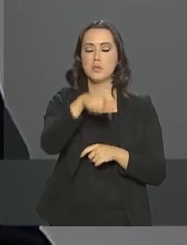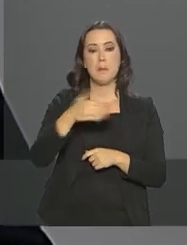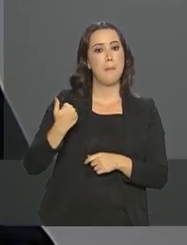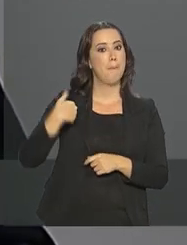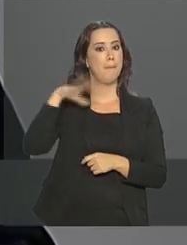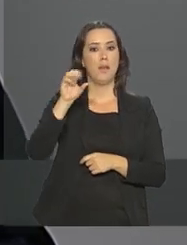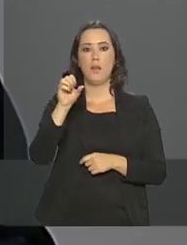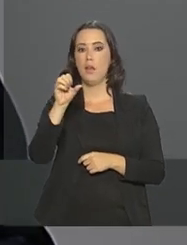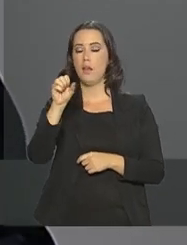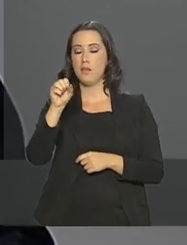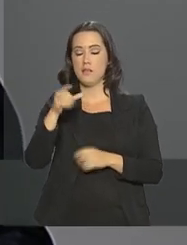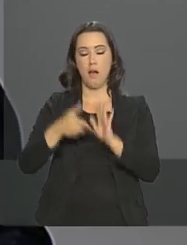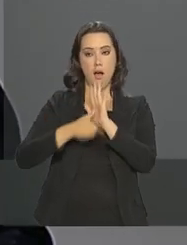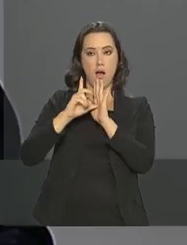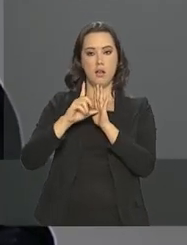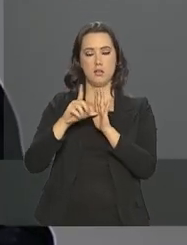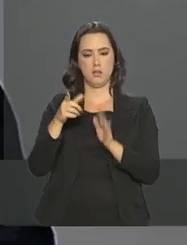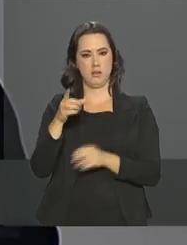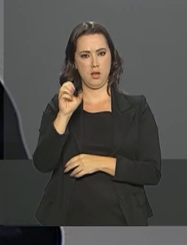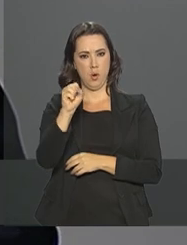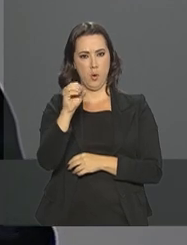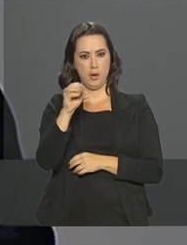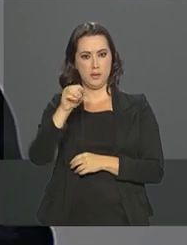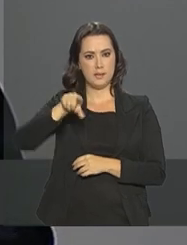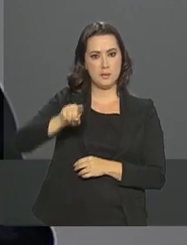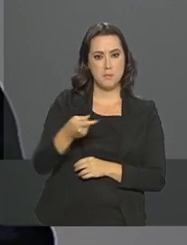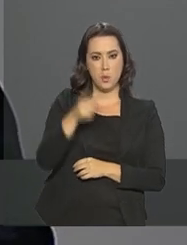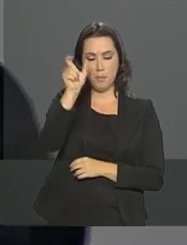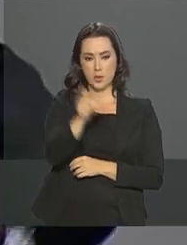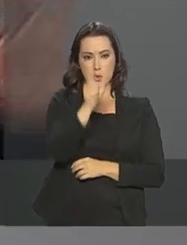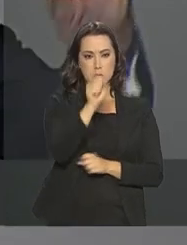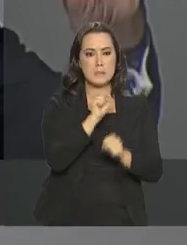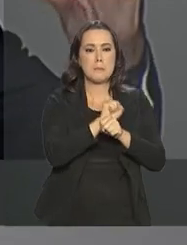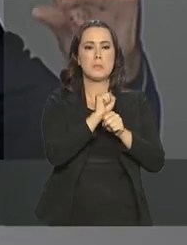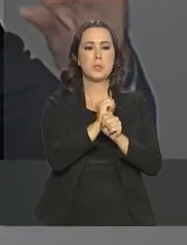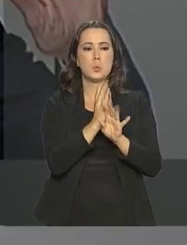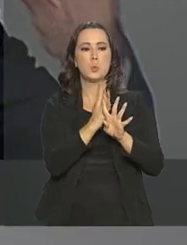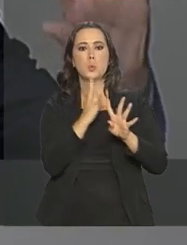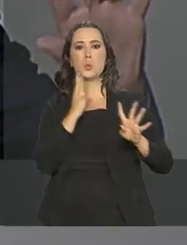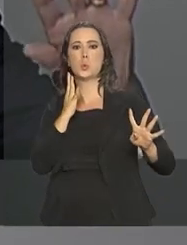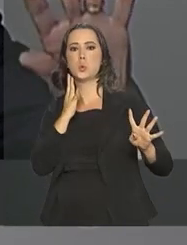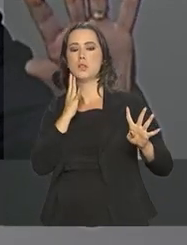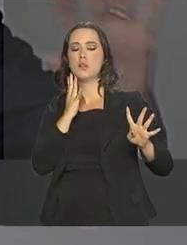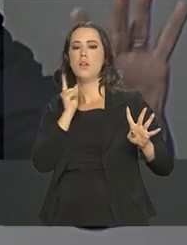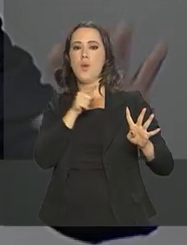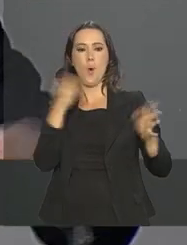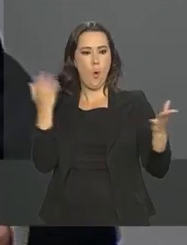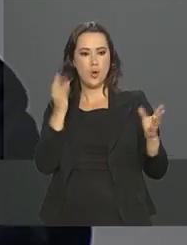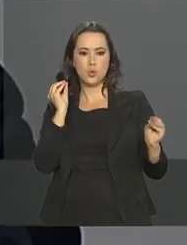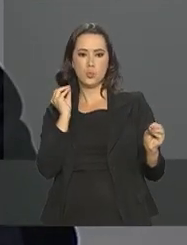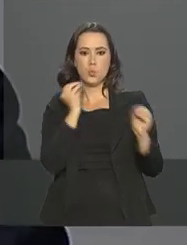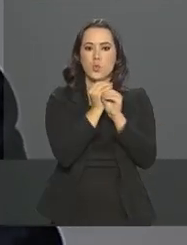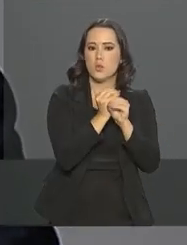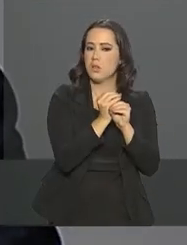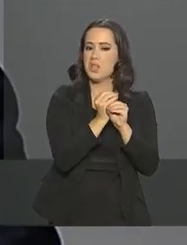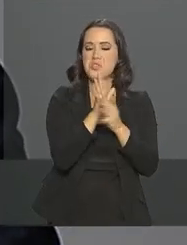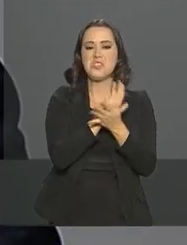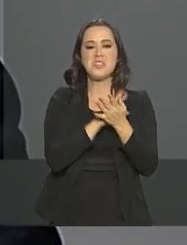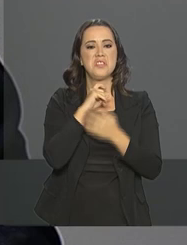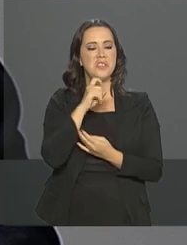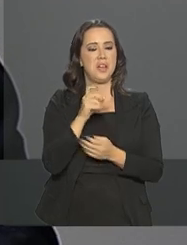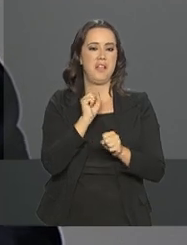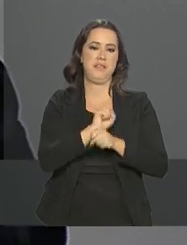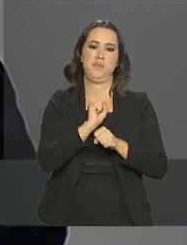800 mil famílias que esperavam ingresso no programa hoje a fila zerada na vila safira zerada